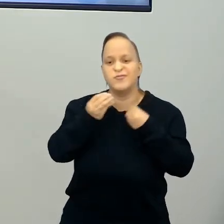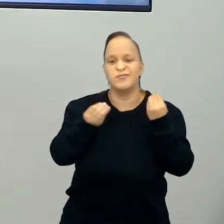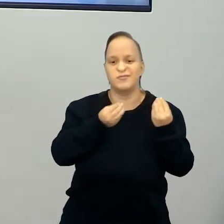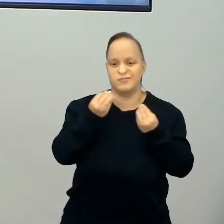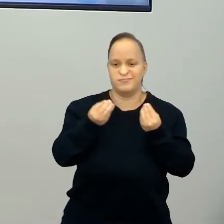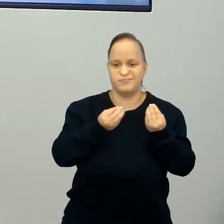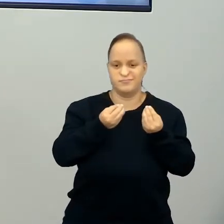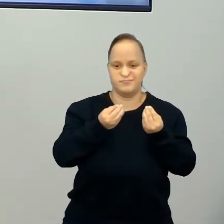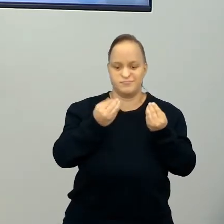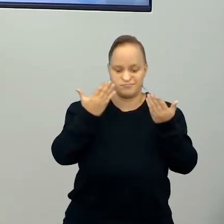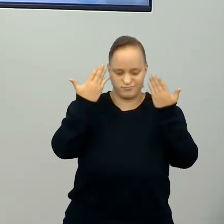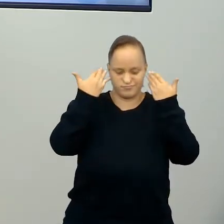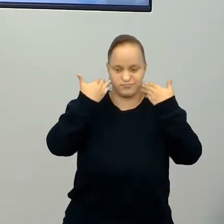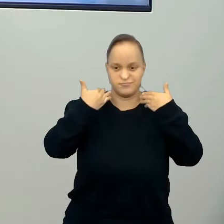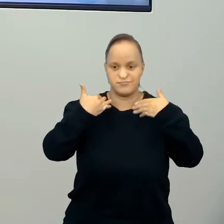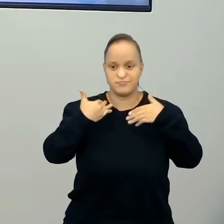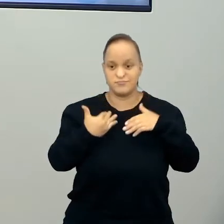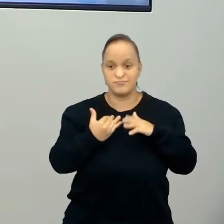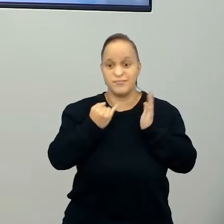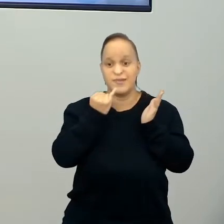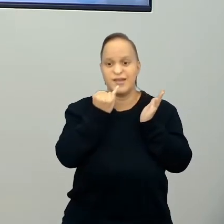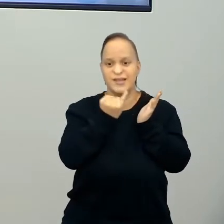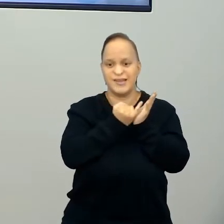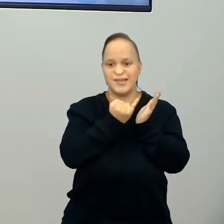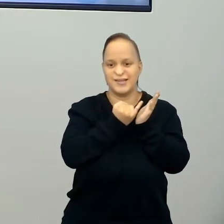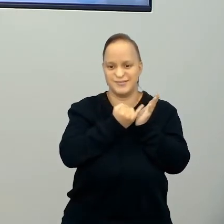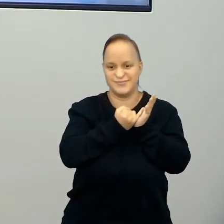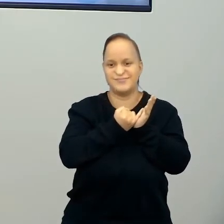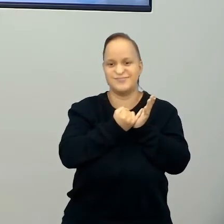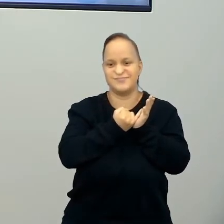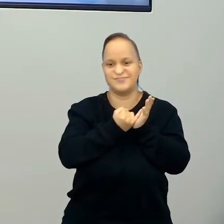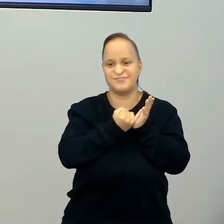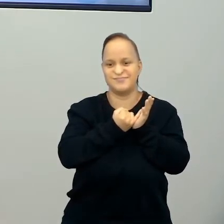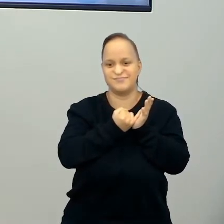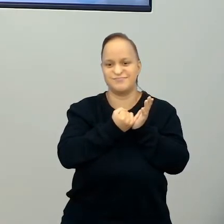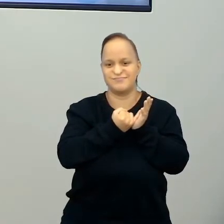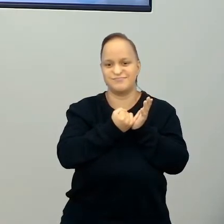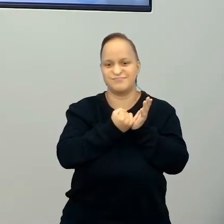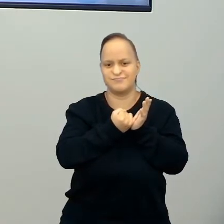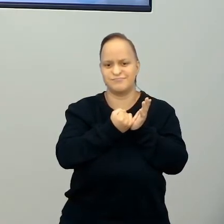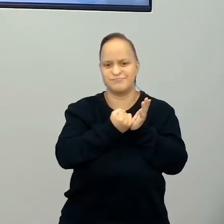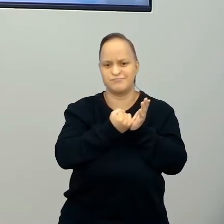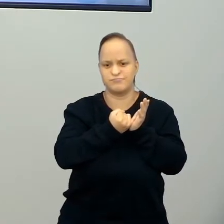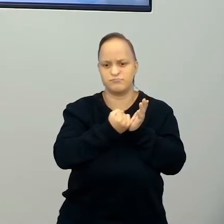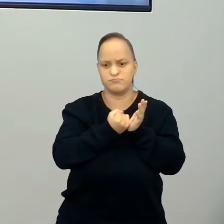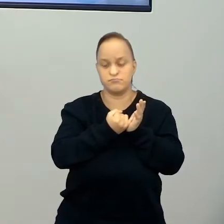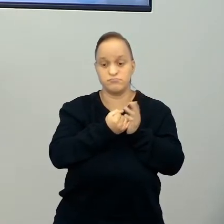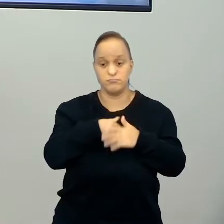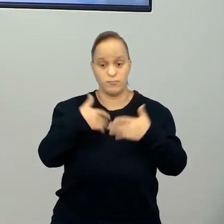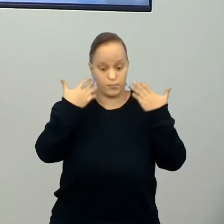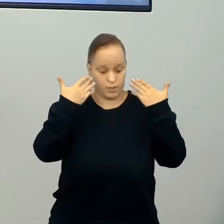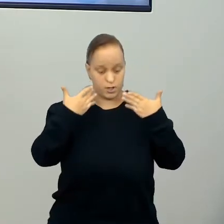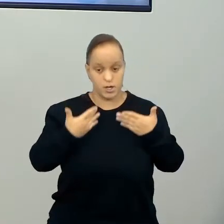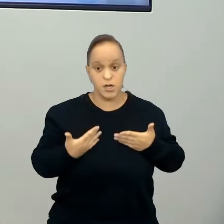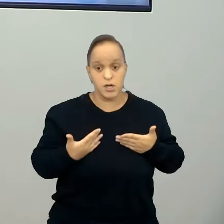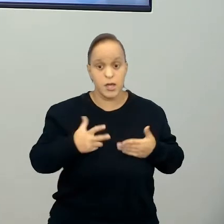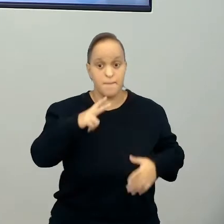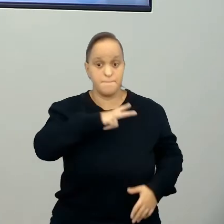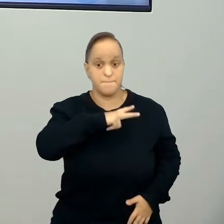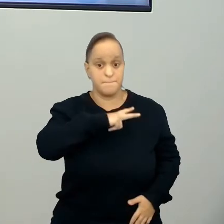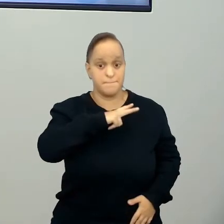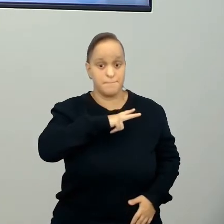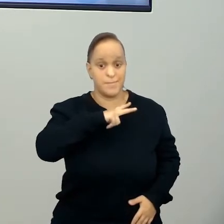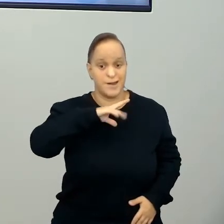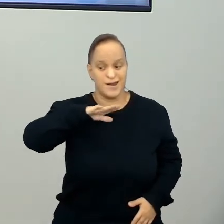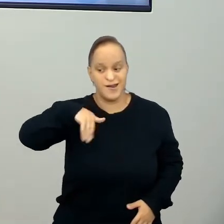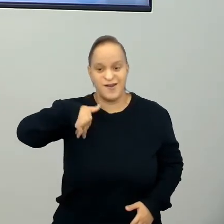identidade. Vamos dizer, nós continuamos sendo a mesma pessoa, mas você tem uma identidade para si e você tem a identidade que é o que